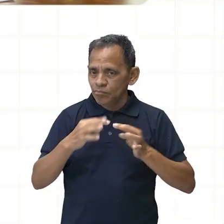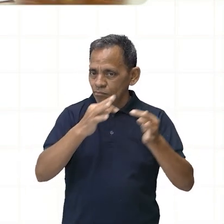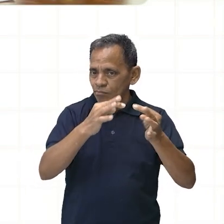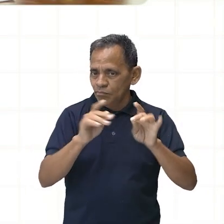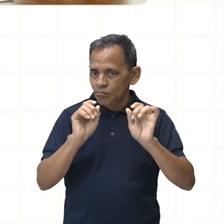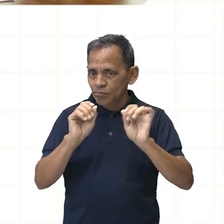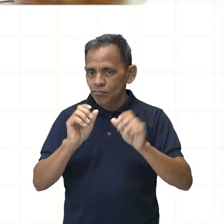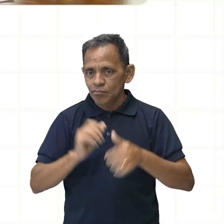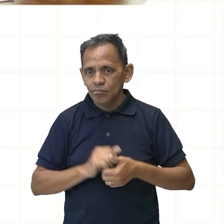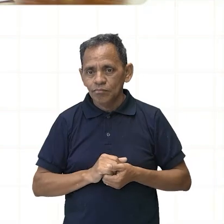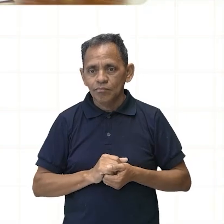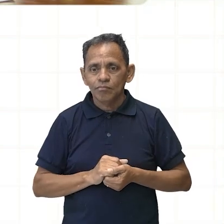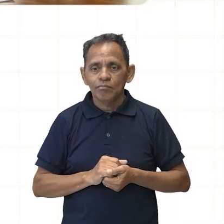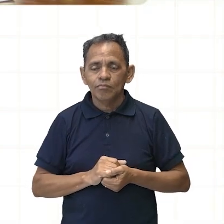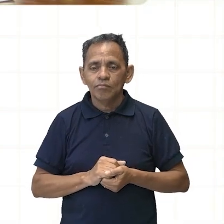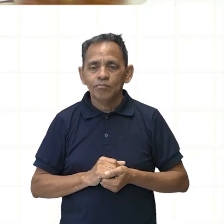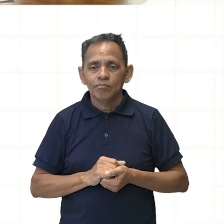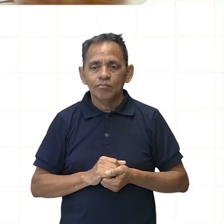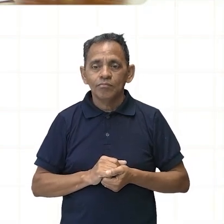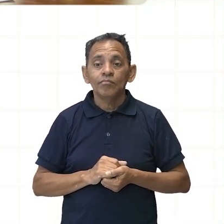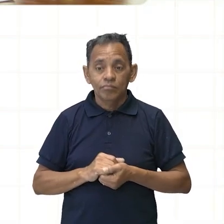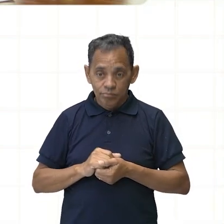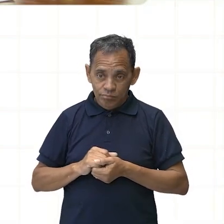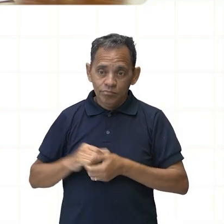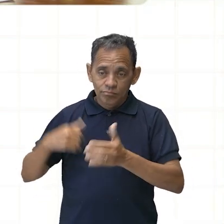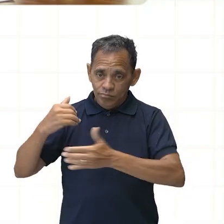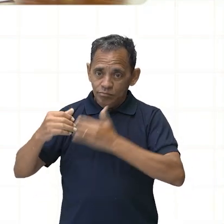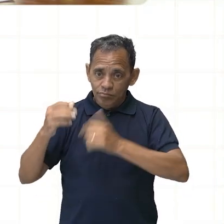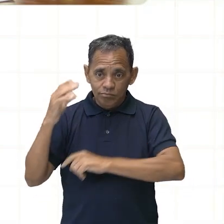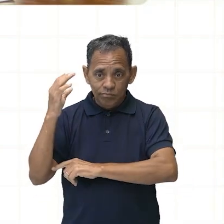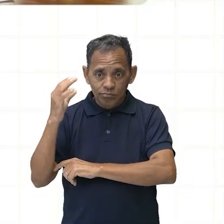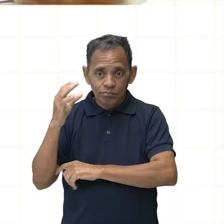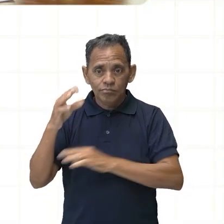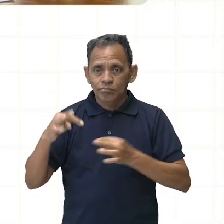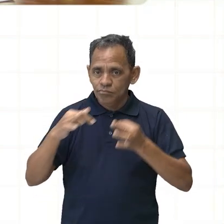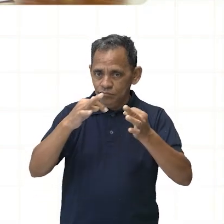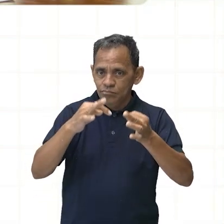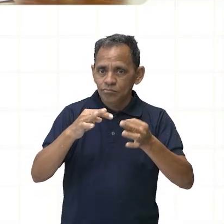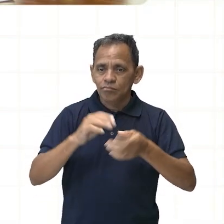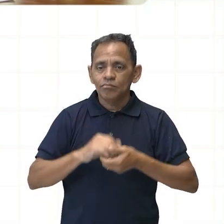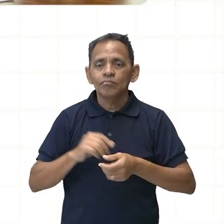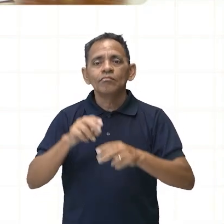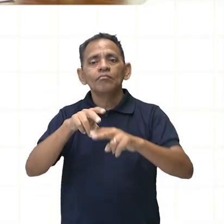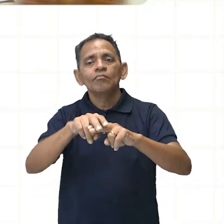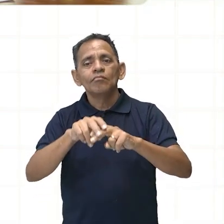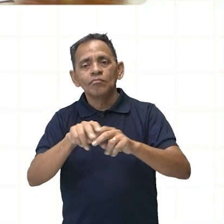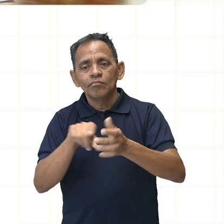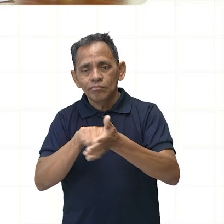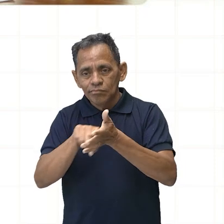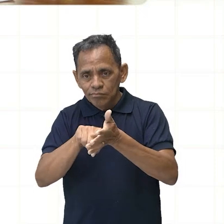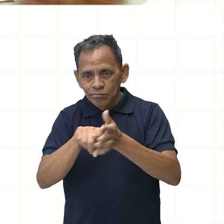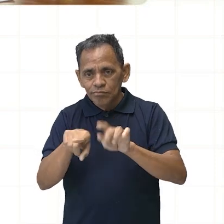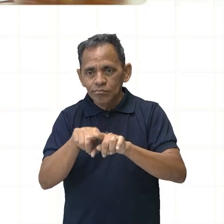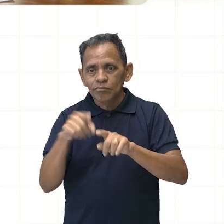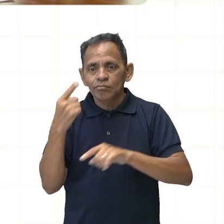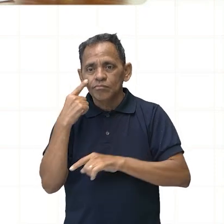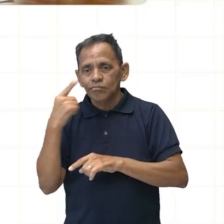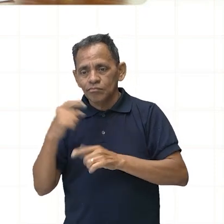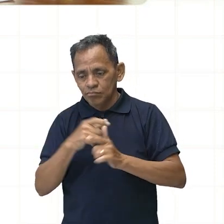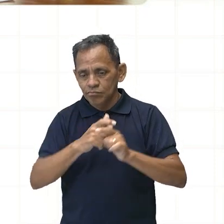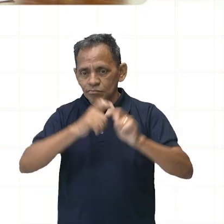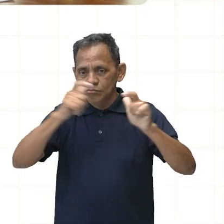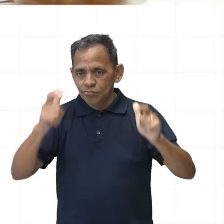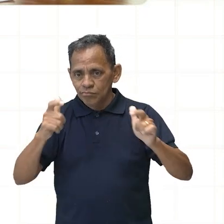né, desenvolvimento científico, tecnológico, através das pesquisas, né, a gente observa que a gente tem uma ampliação